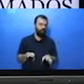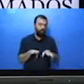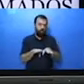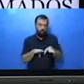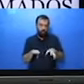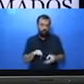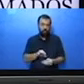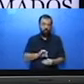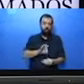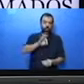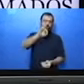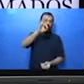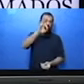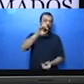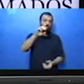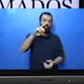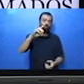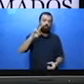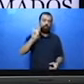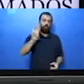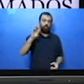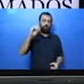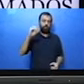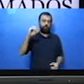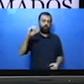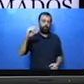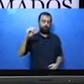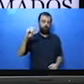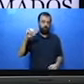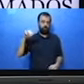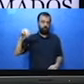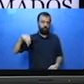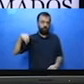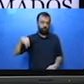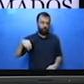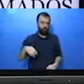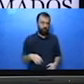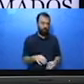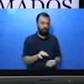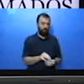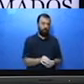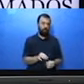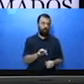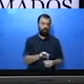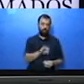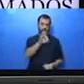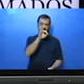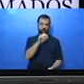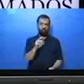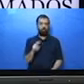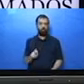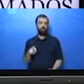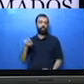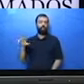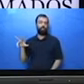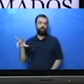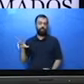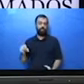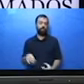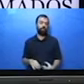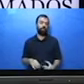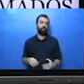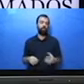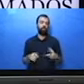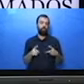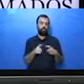acima de 300 metros, característica marcante que os diferem das planícies. Há 3 tipos